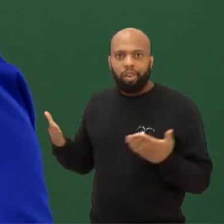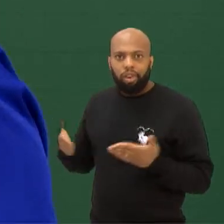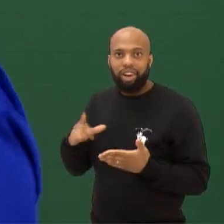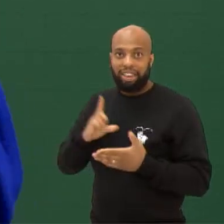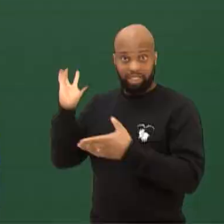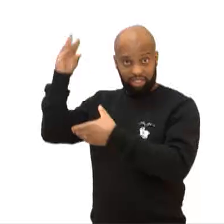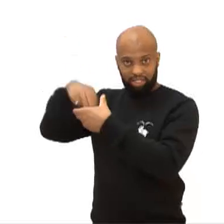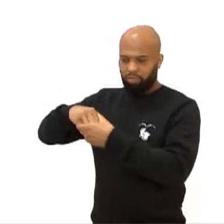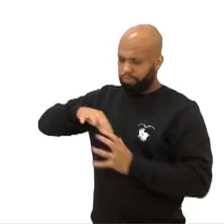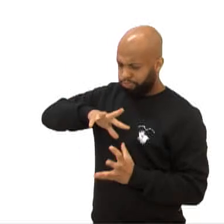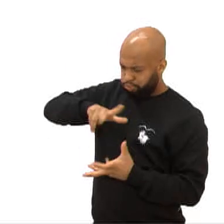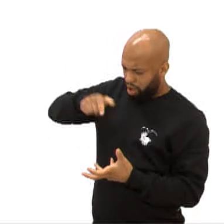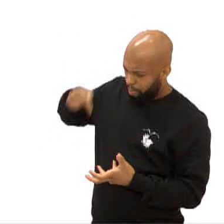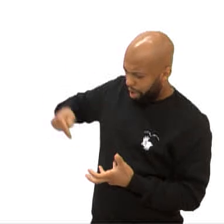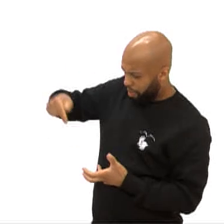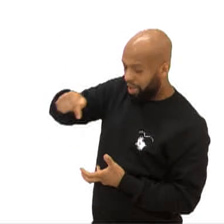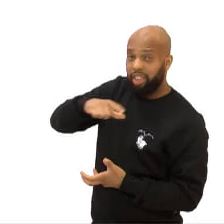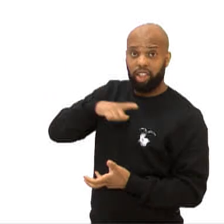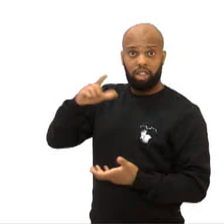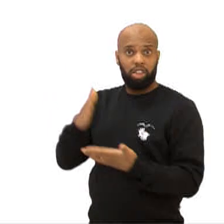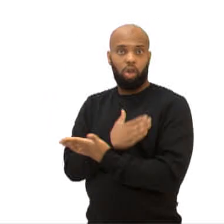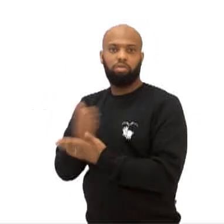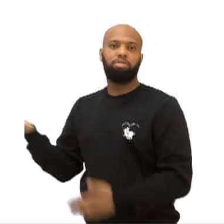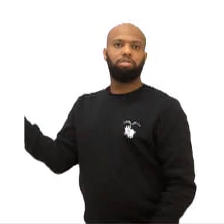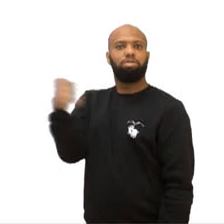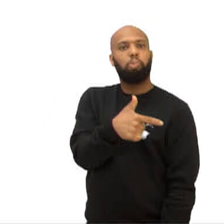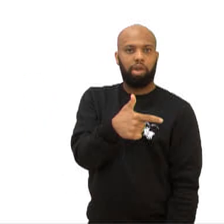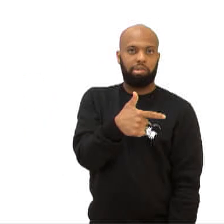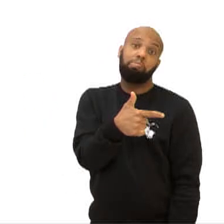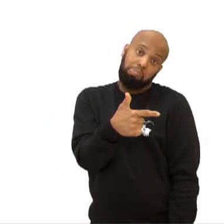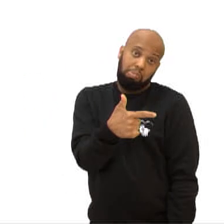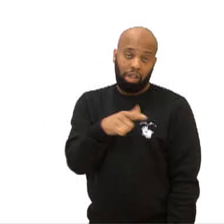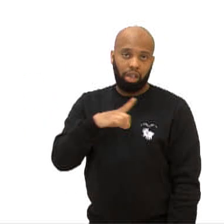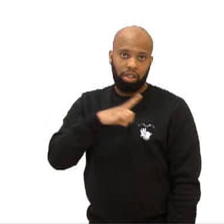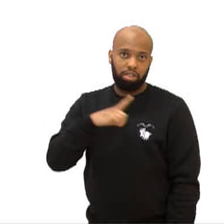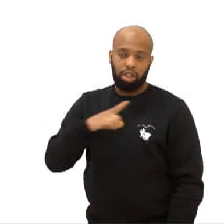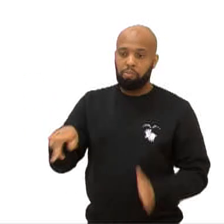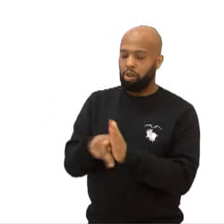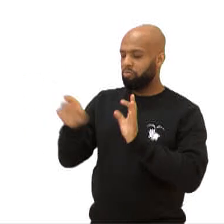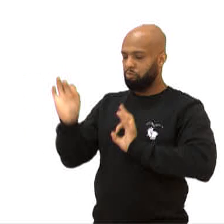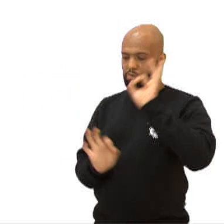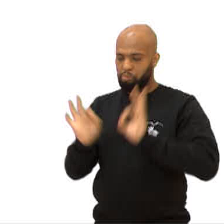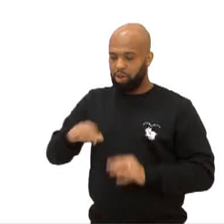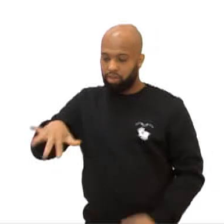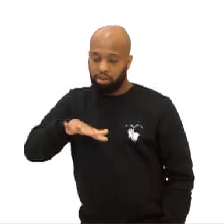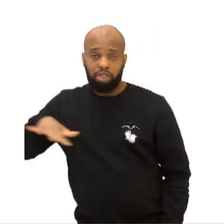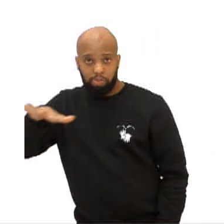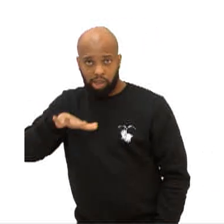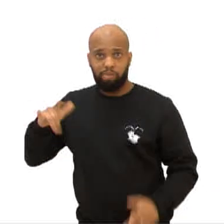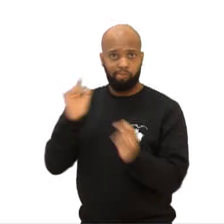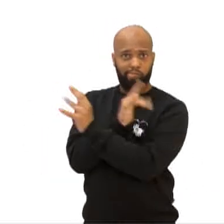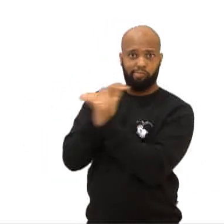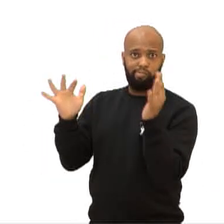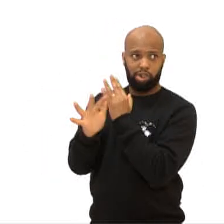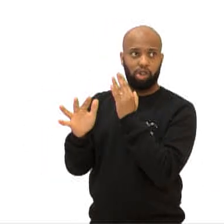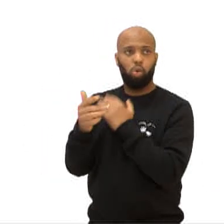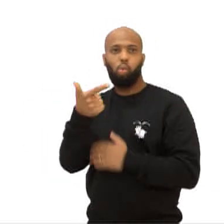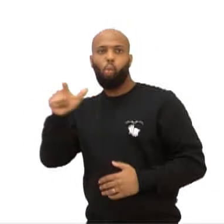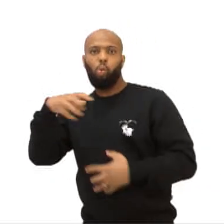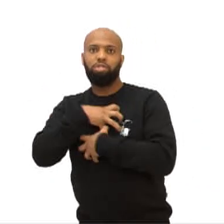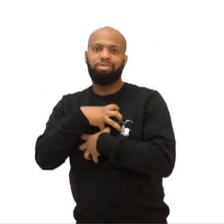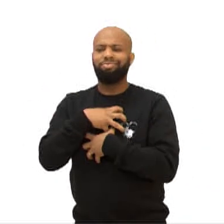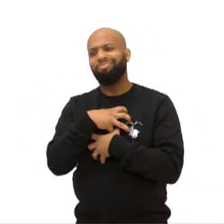no planeta todo, áreas com melhor distribuição na organização do espaço urbano e outras com essa